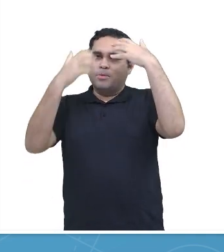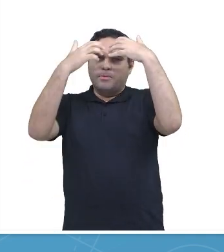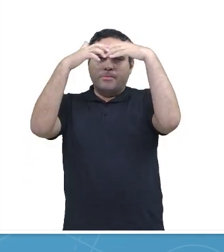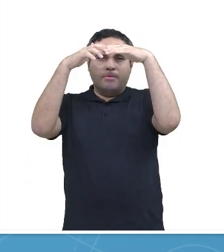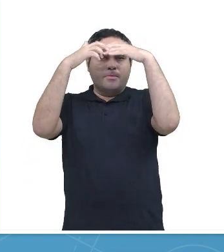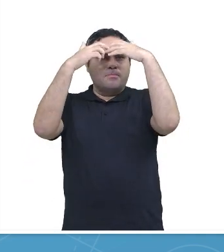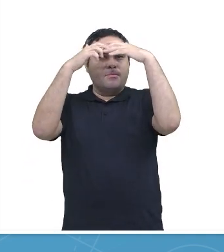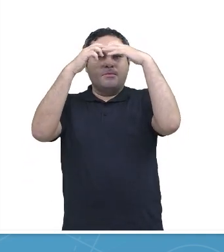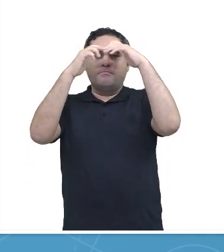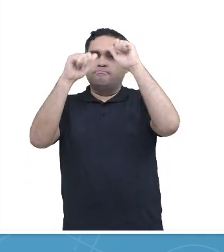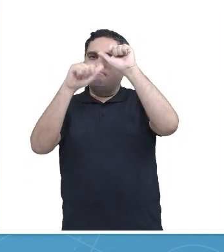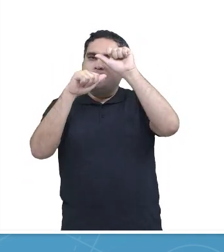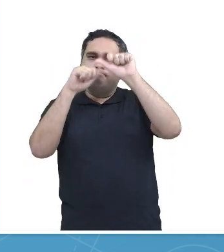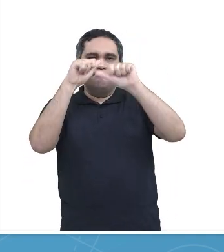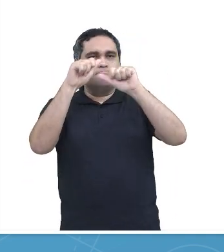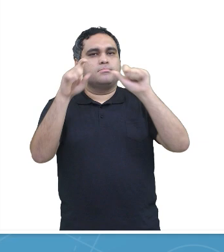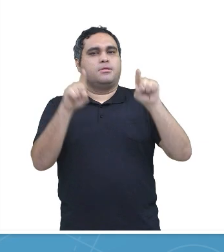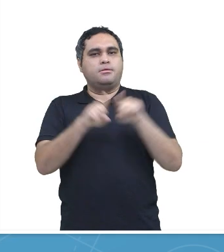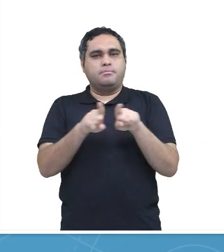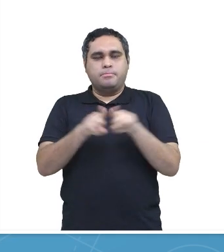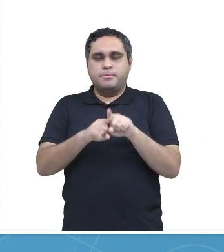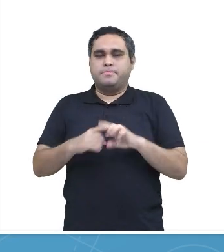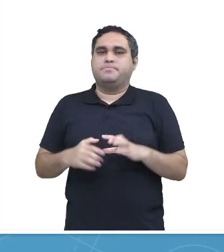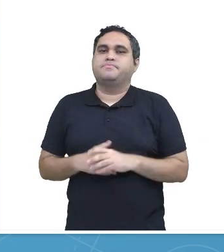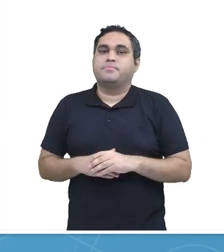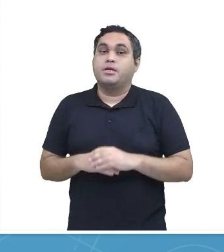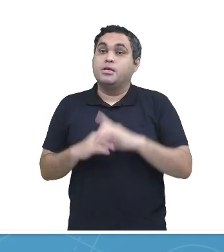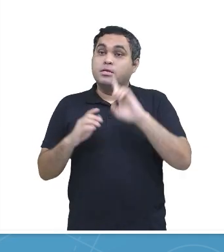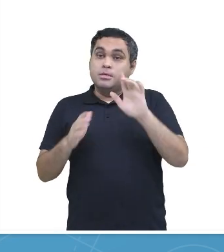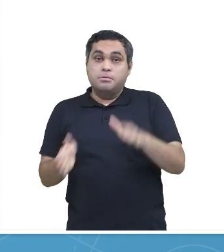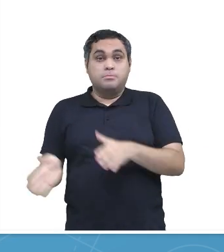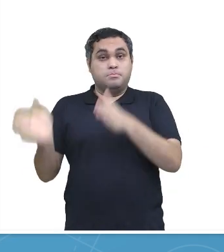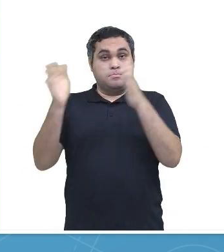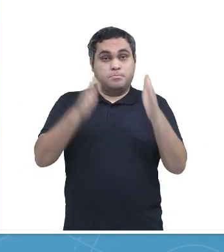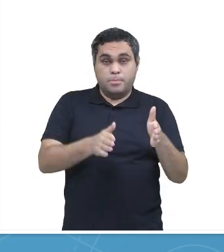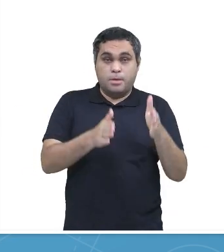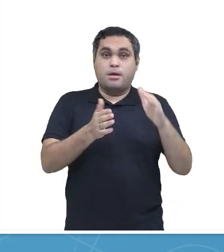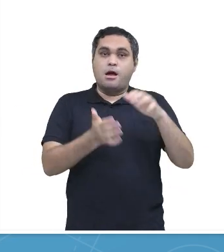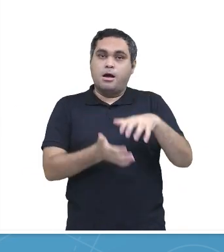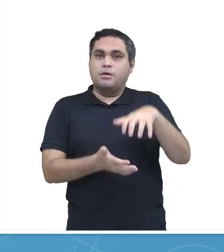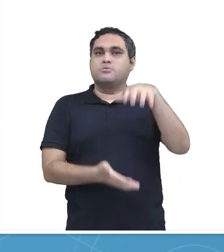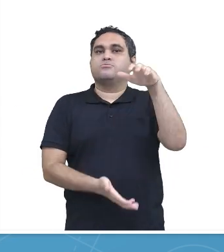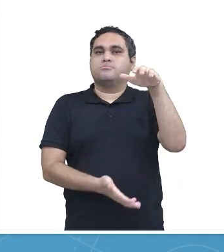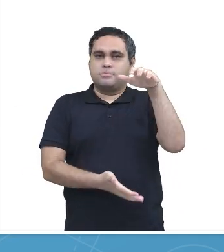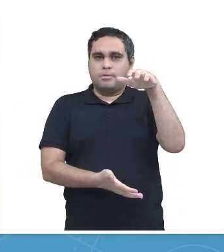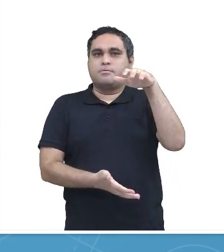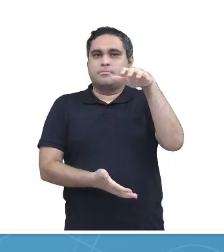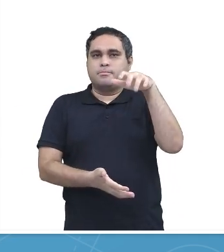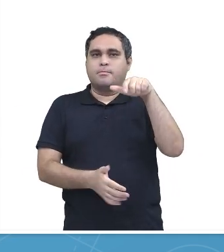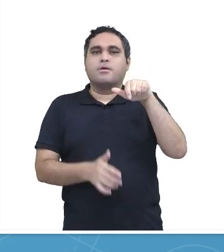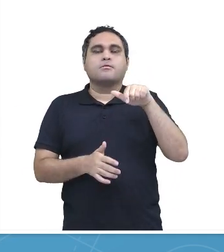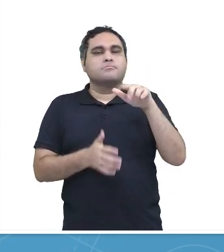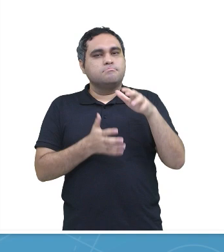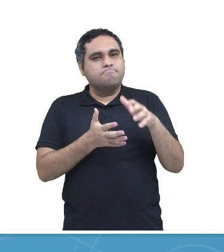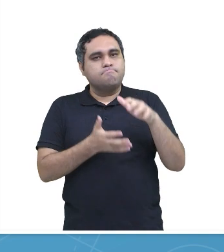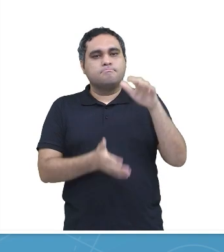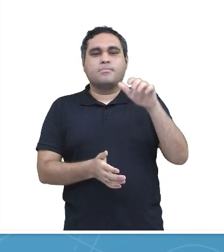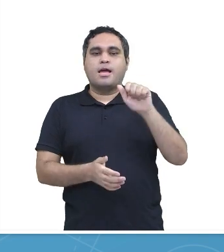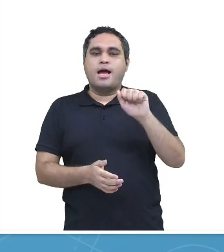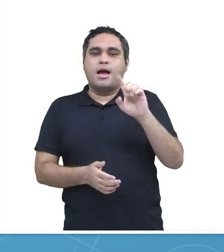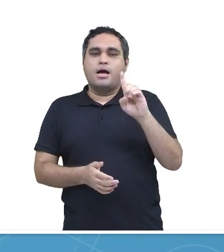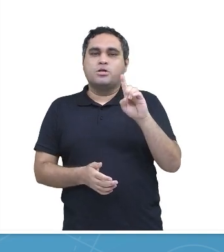da pessoa. Em seguida vem a fase adulta. Então a fase adulta já é um período